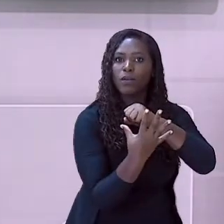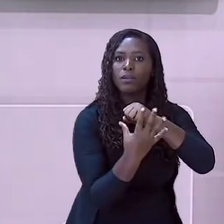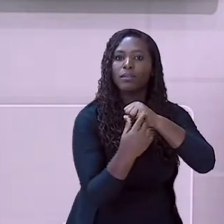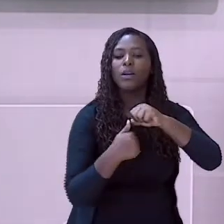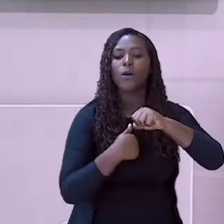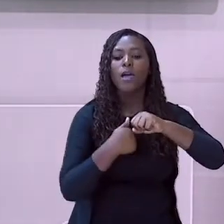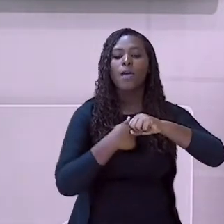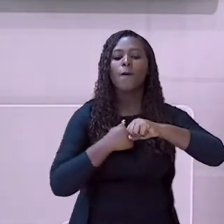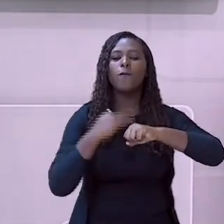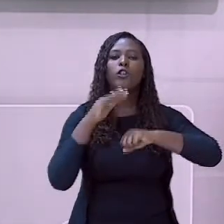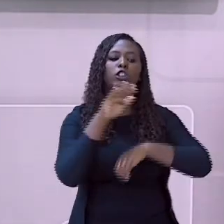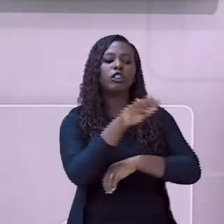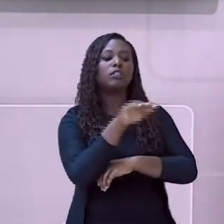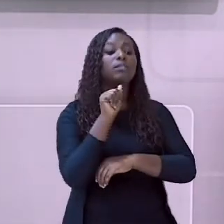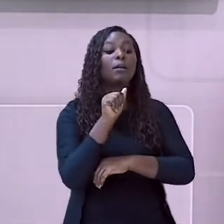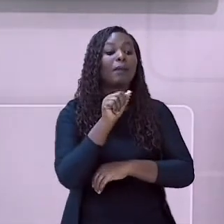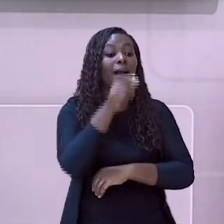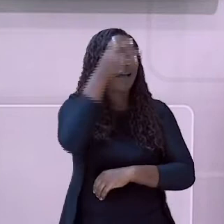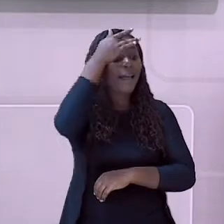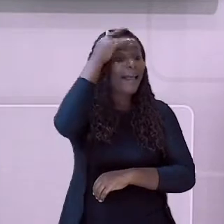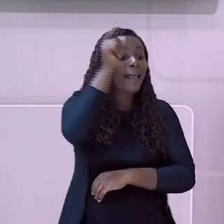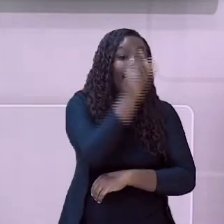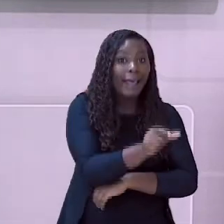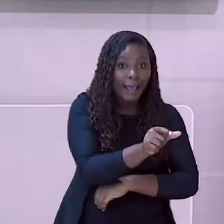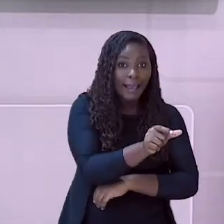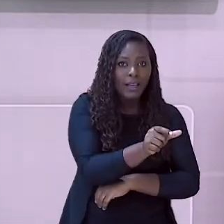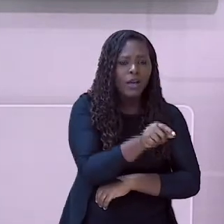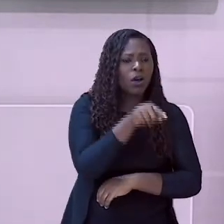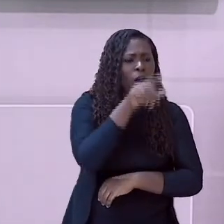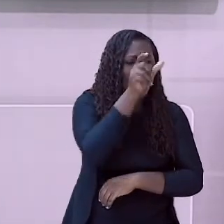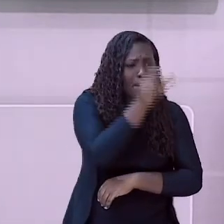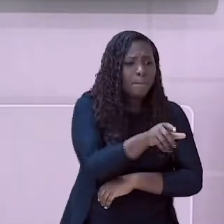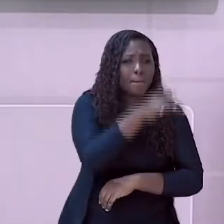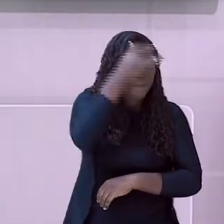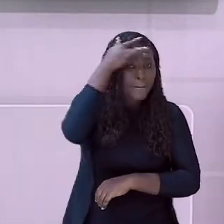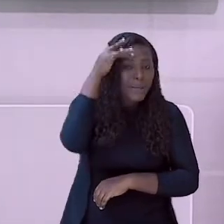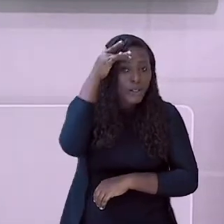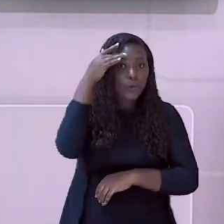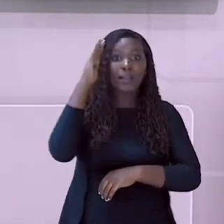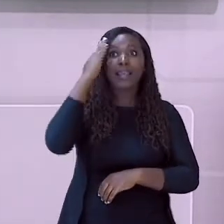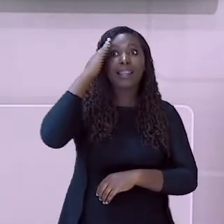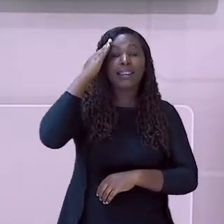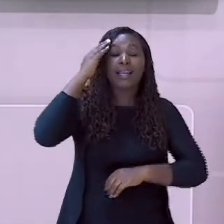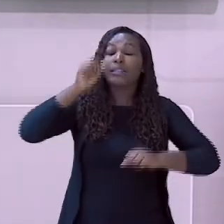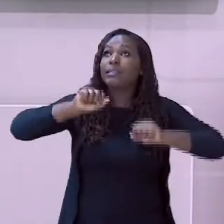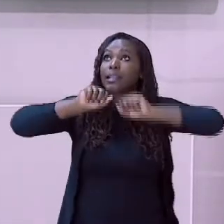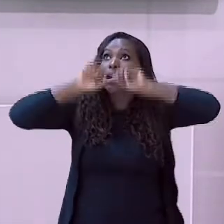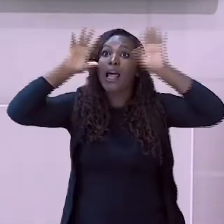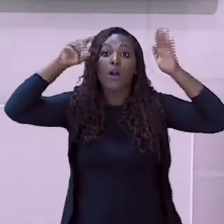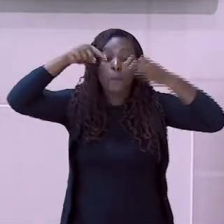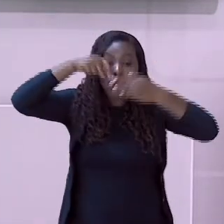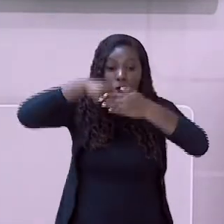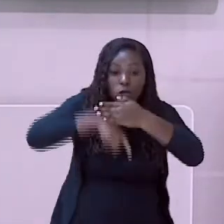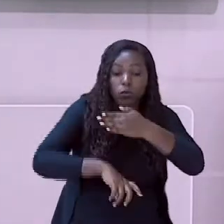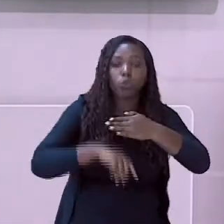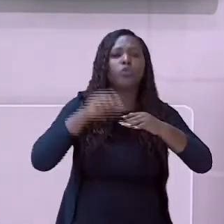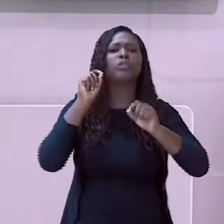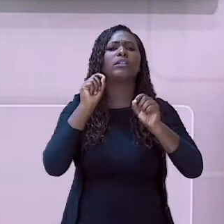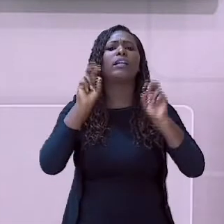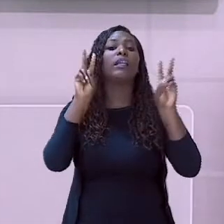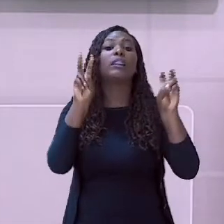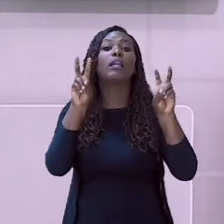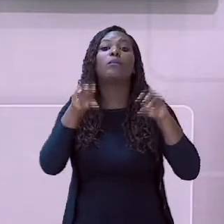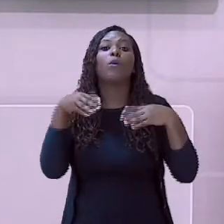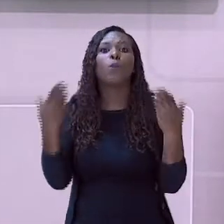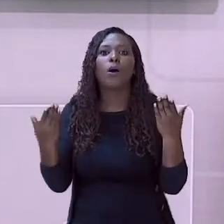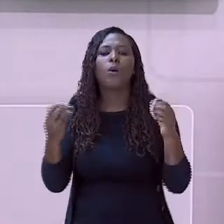tem que entender sobre o assunto para que ela possa falar sobre aquele determinado assunto. Ou então eu